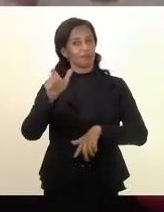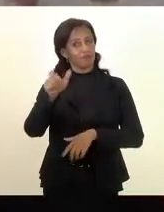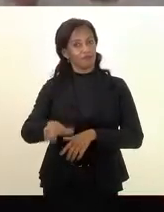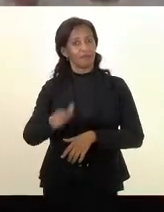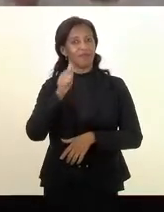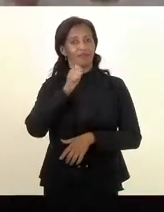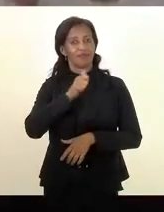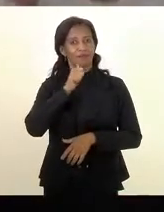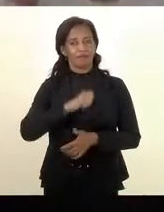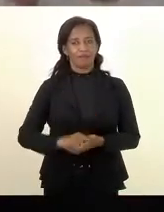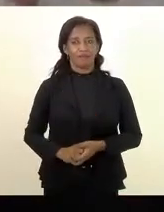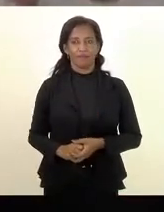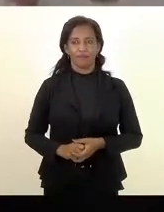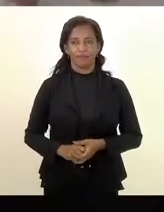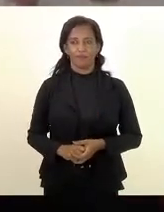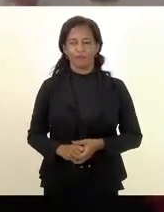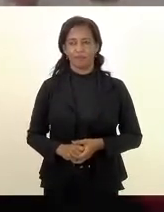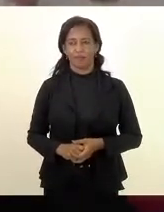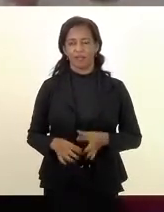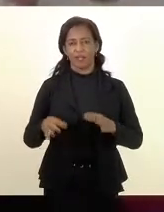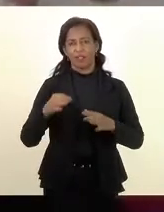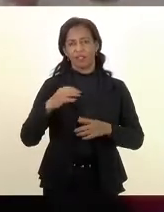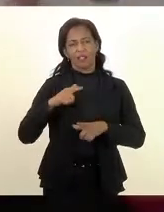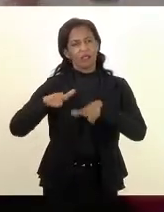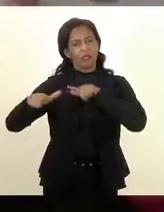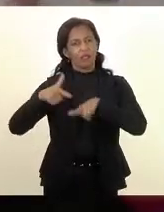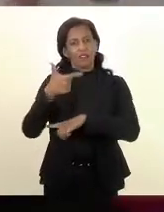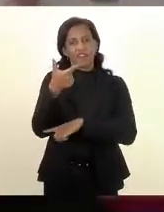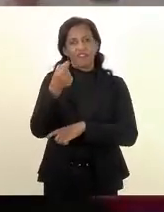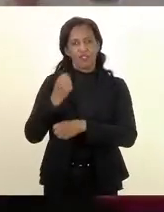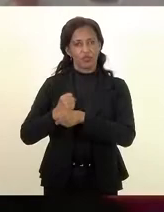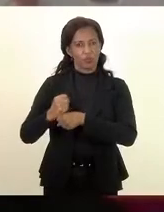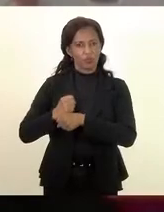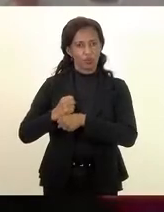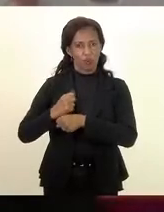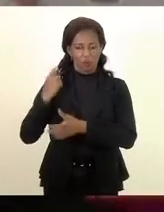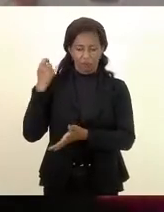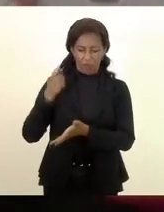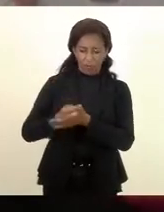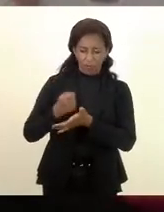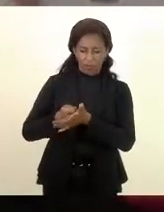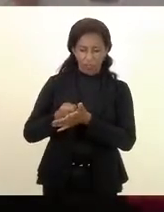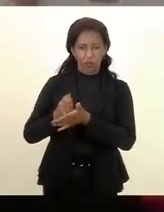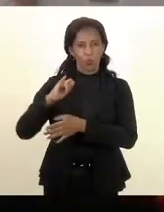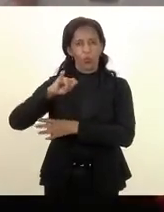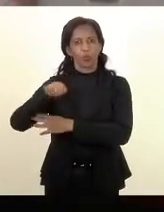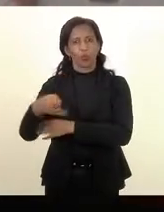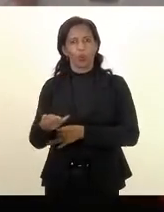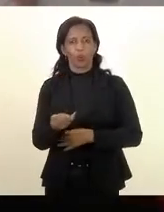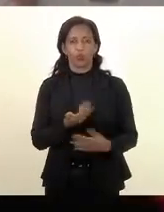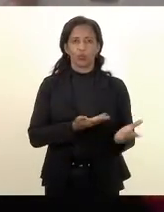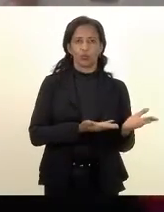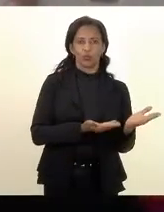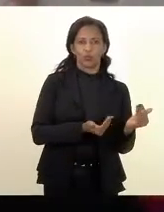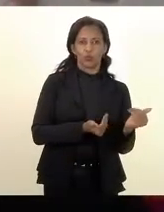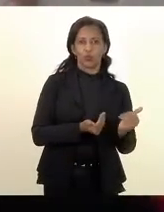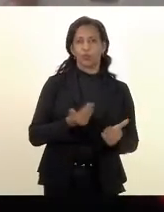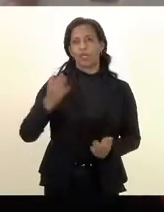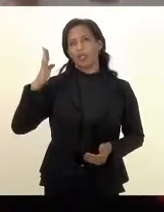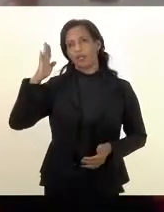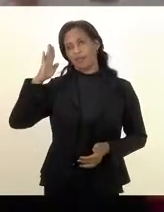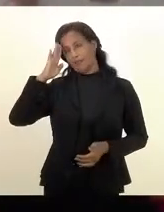que ao longo de mais de duas décadas vem garantindo o ingresso das juventudes principalmente